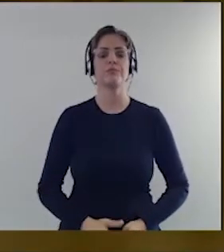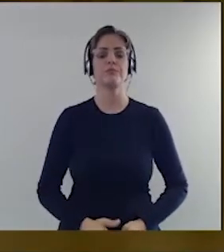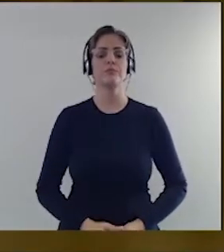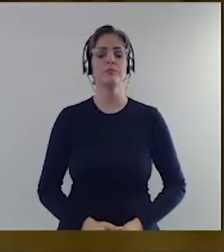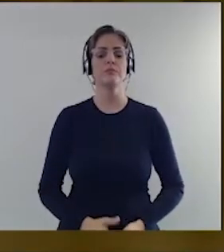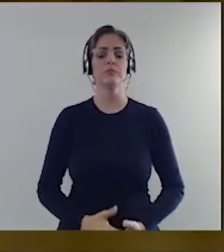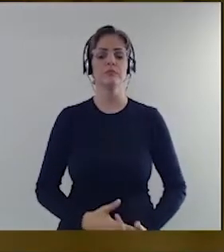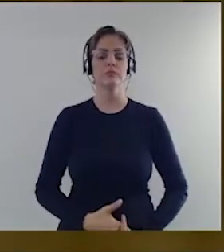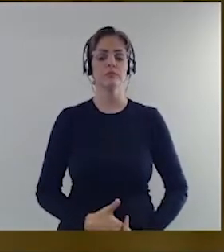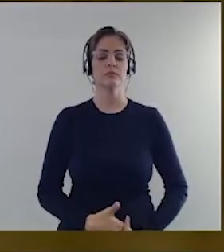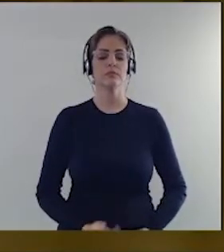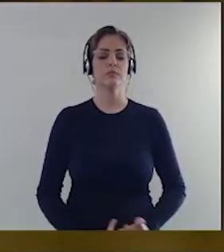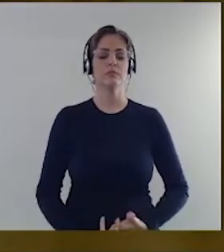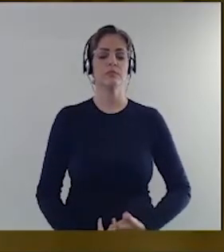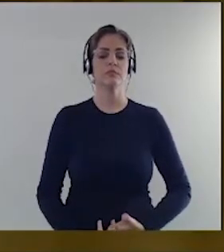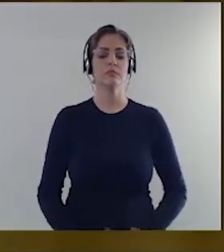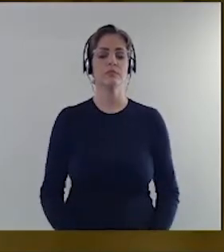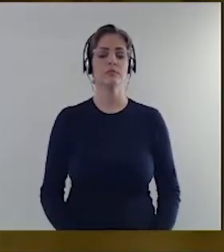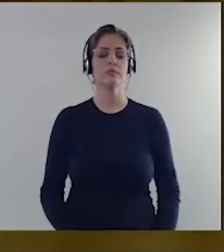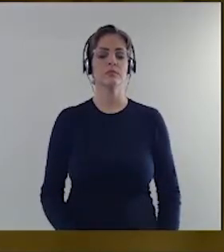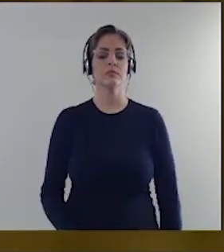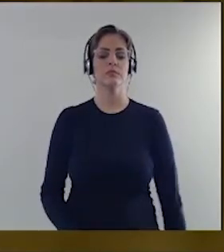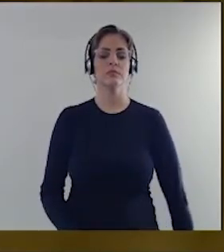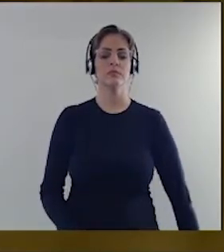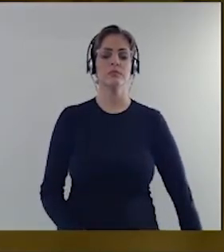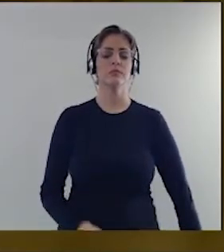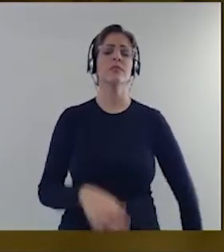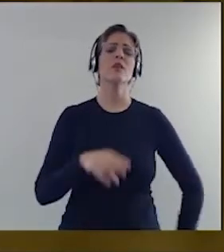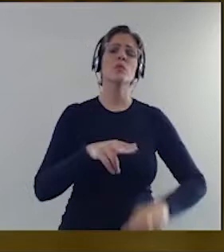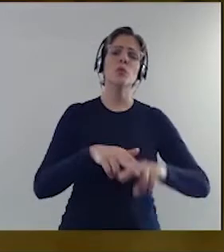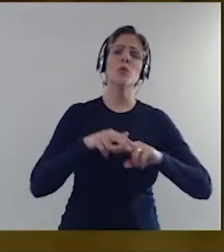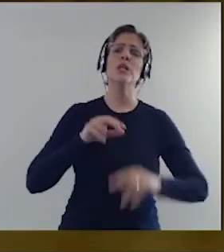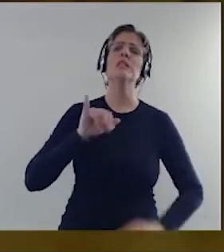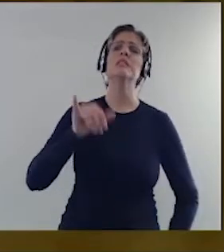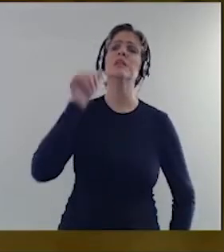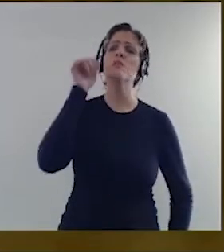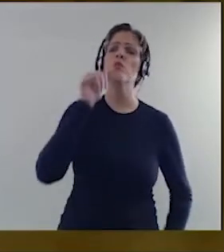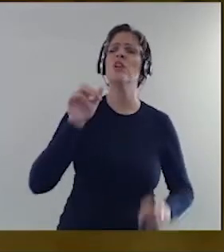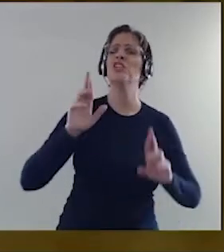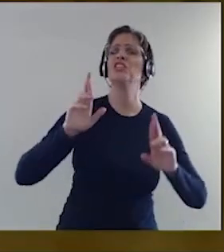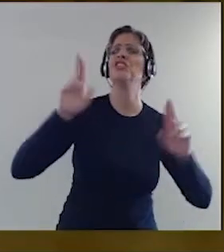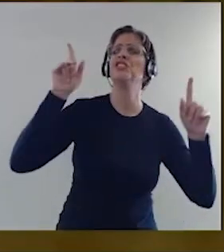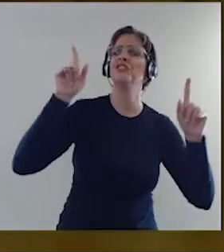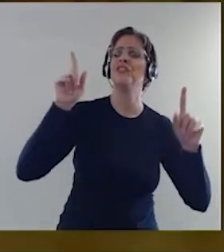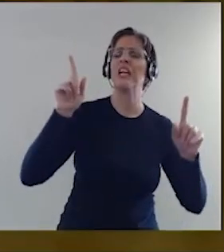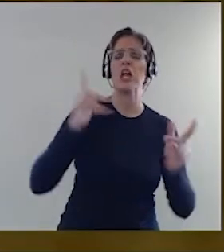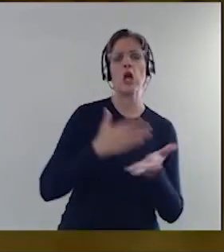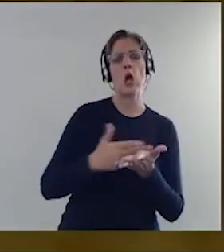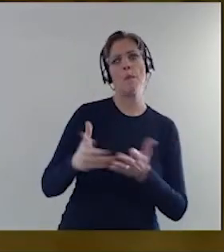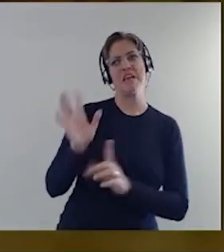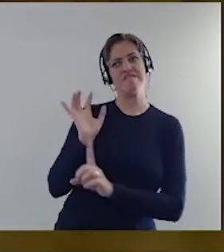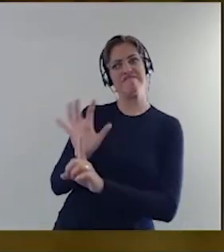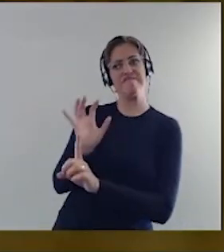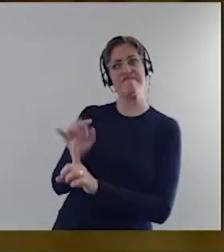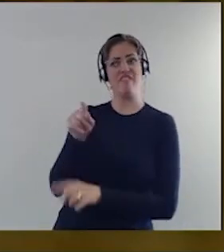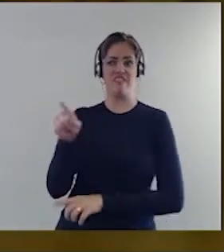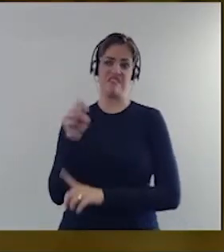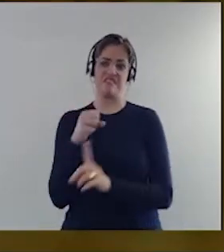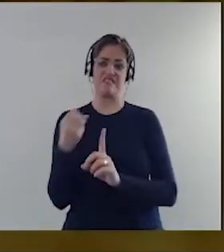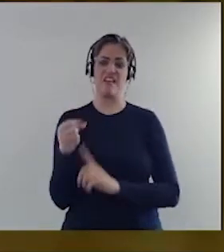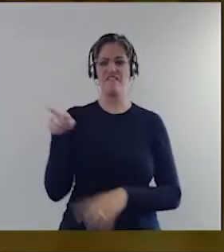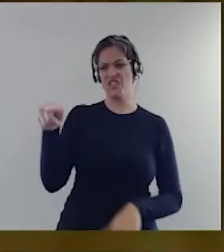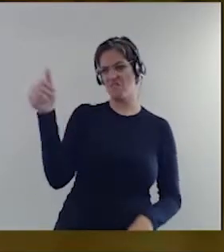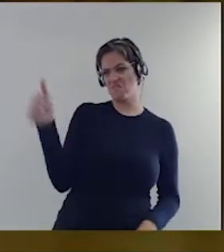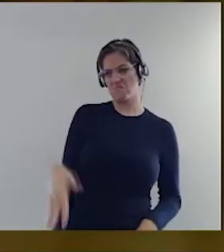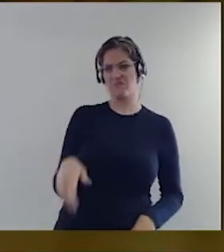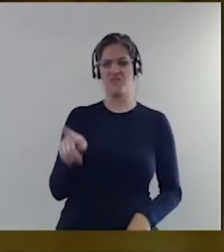este padrão gerava cobranças sociais e ainda gera alguma, inclusive, desqualificação de